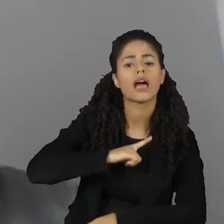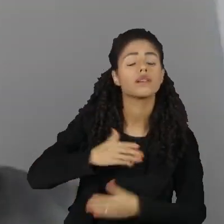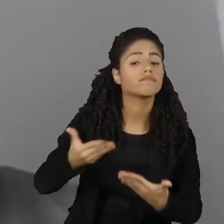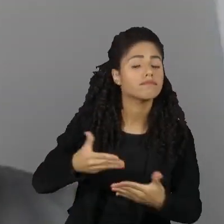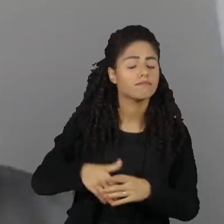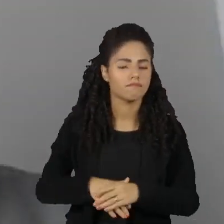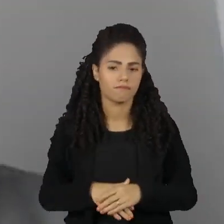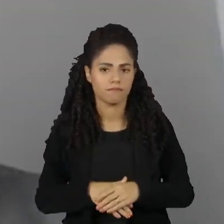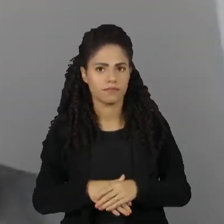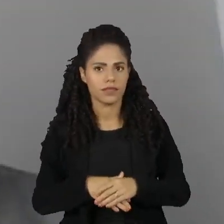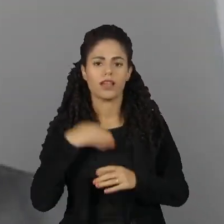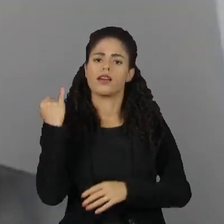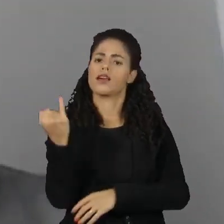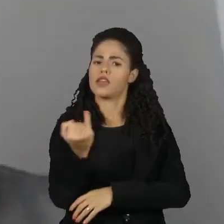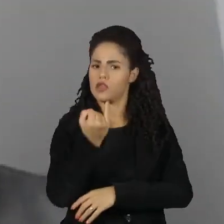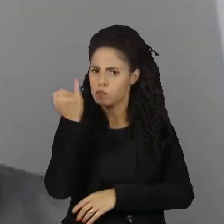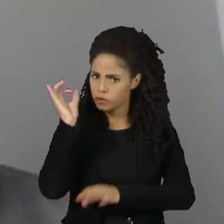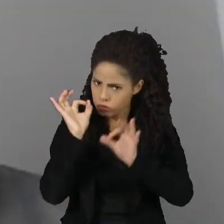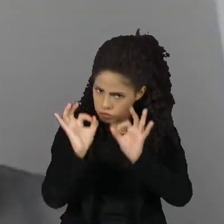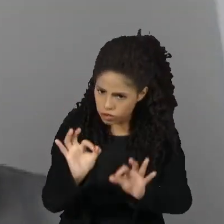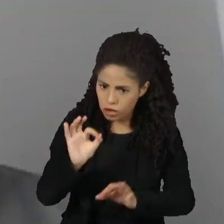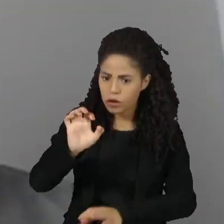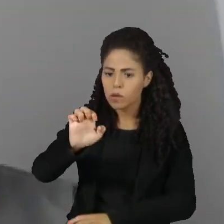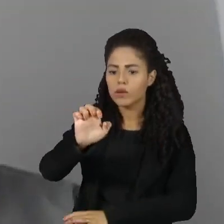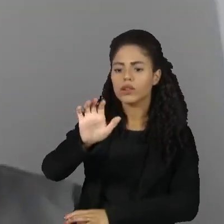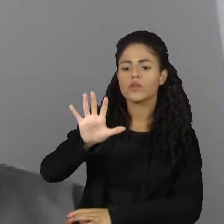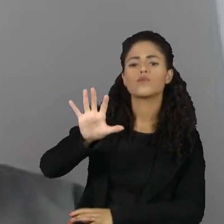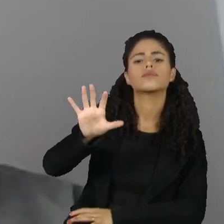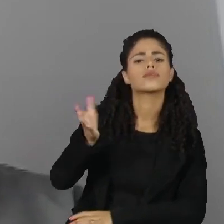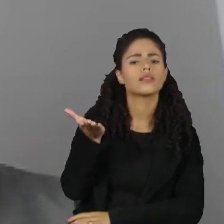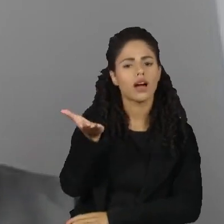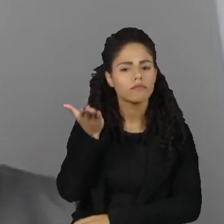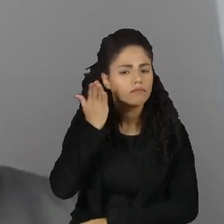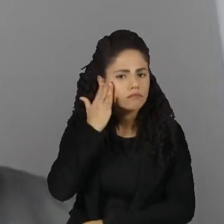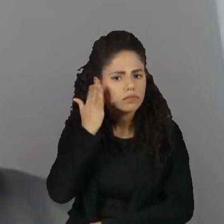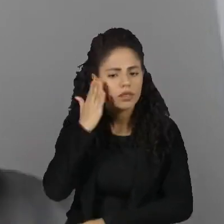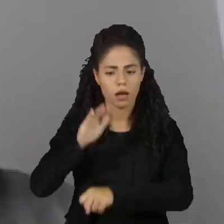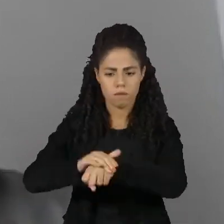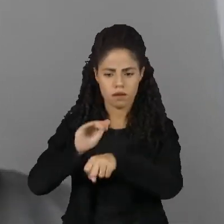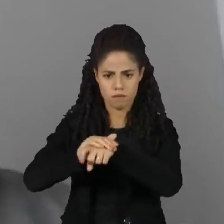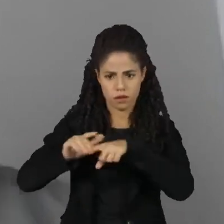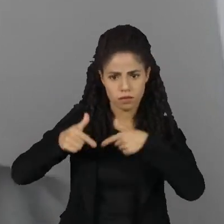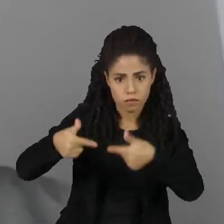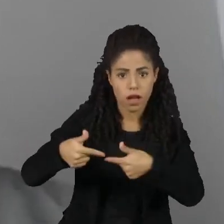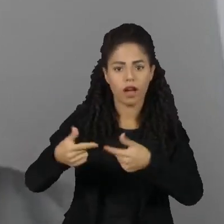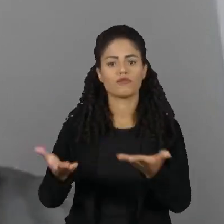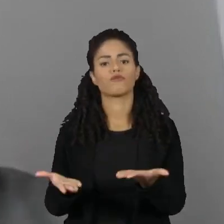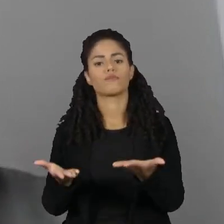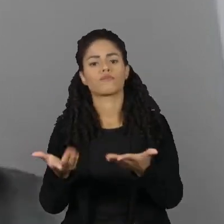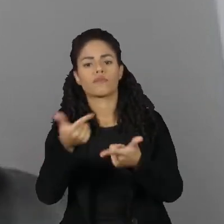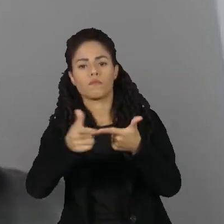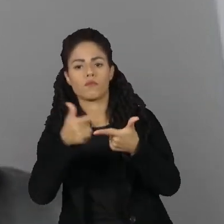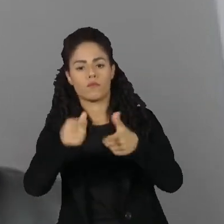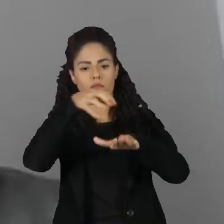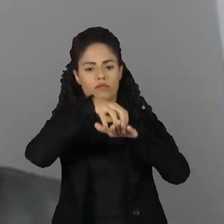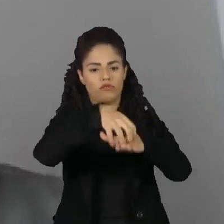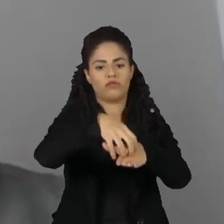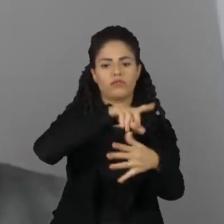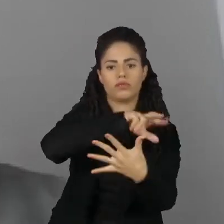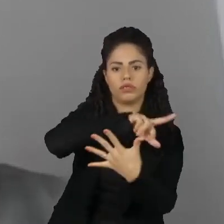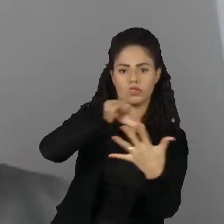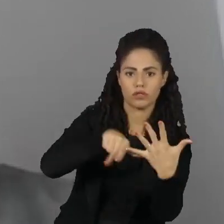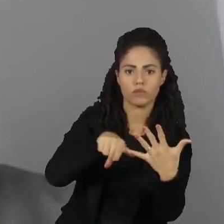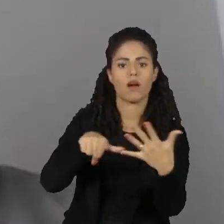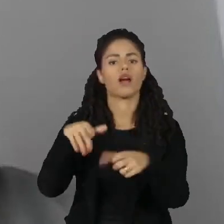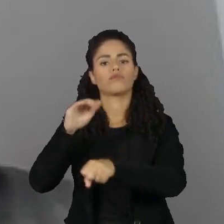É fundamental que o Estado atue nas políticas de transporte, nas políticas de habitação,